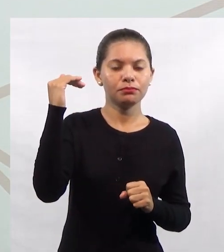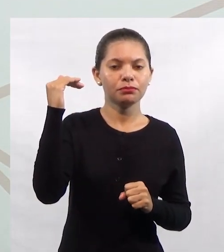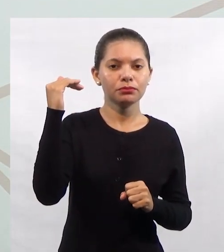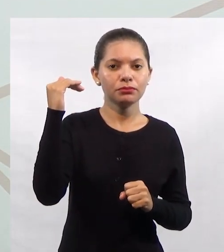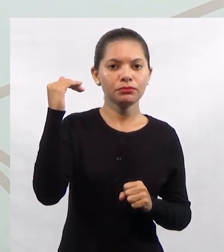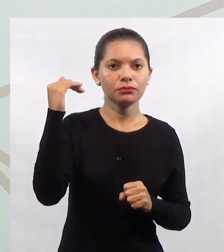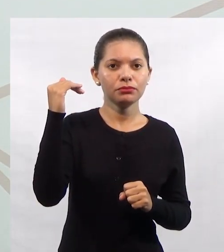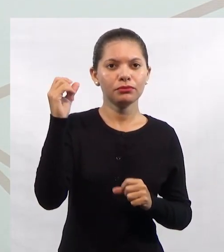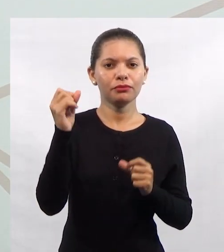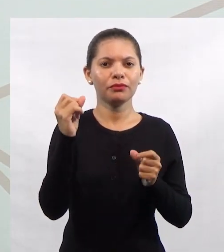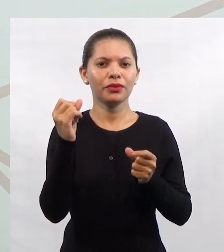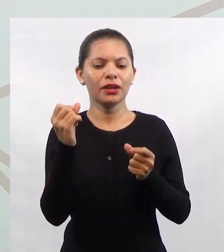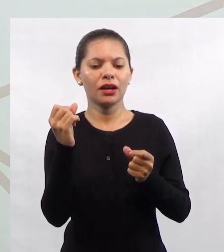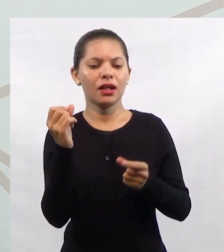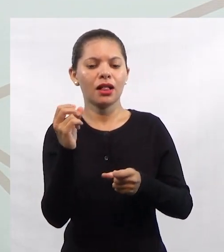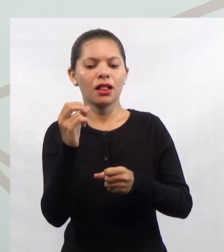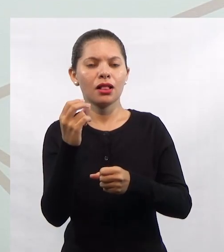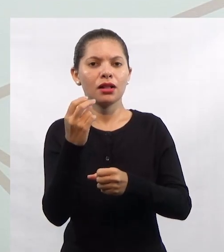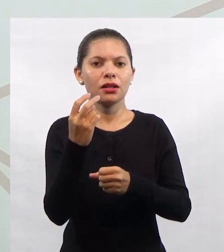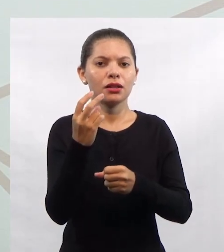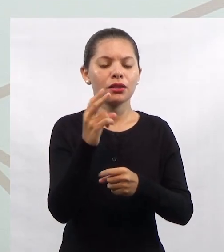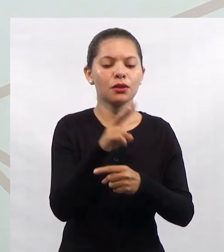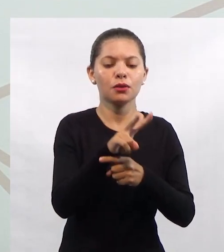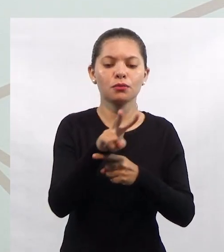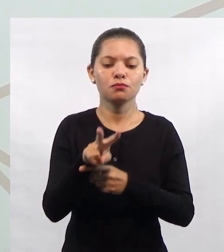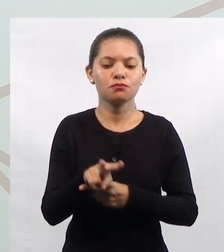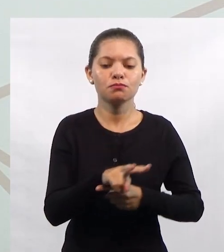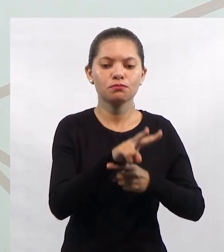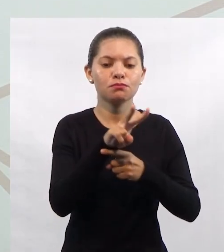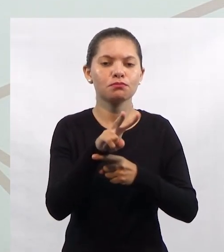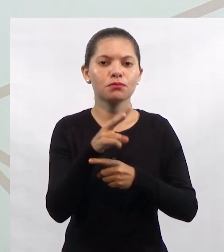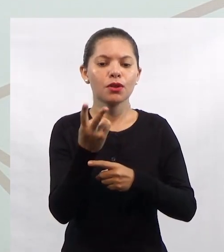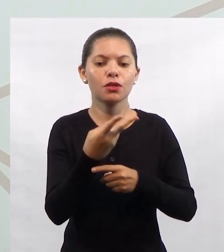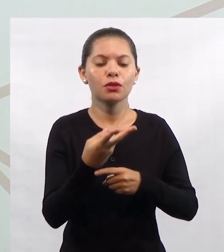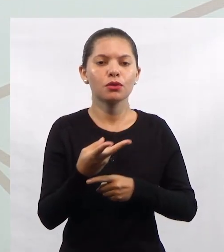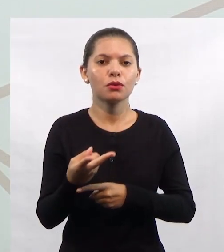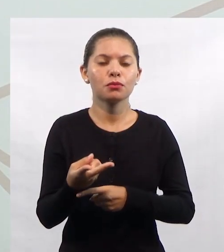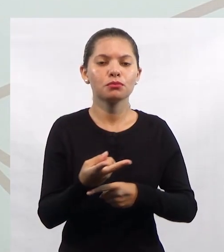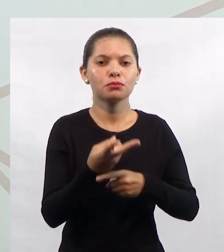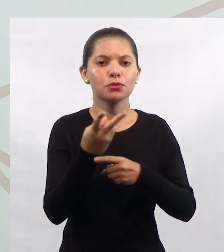não buscam a educação apenas para serem